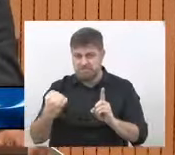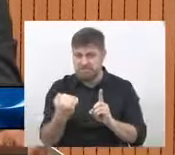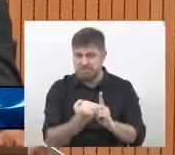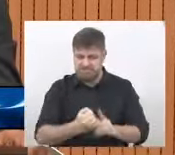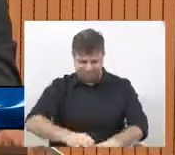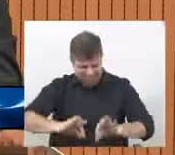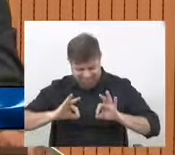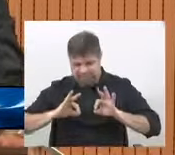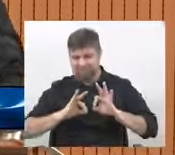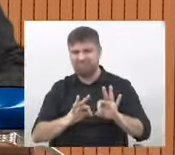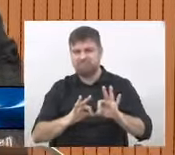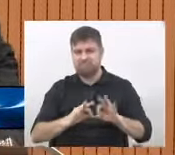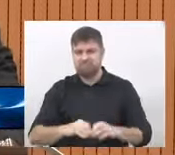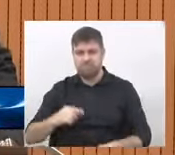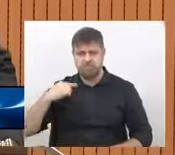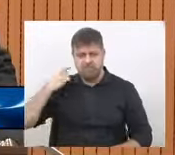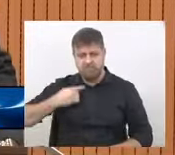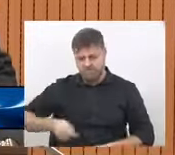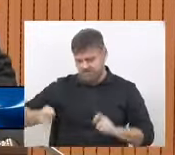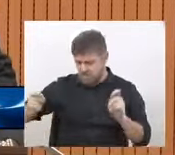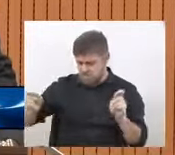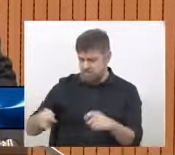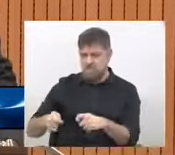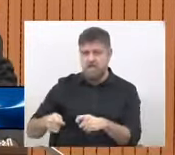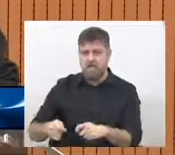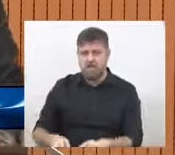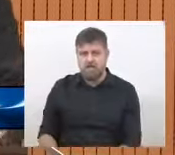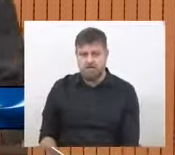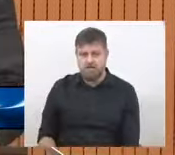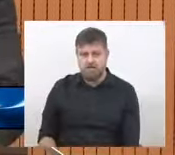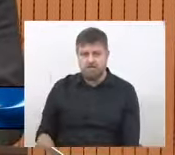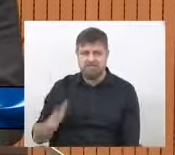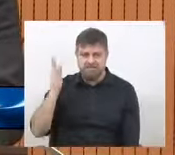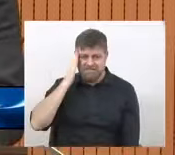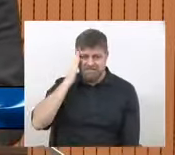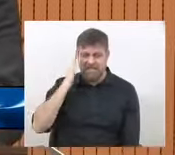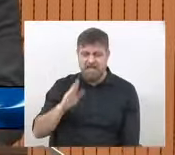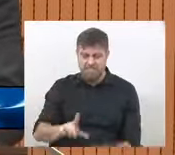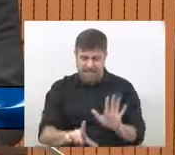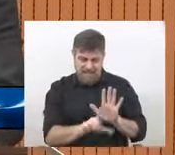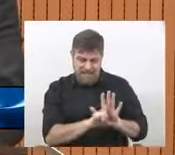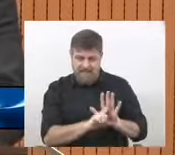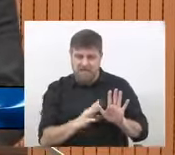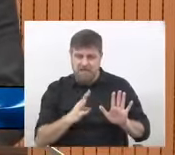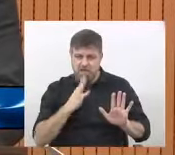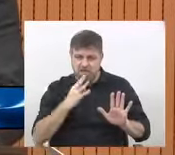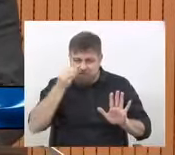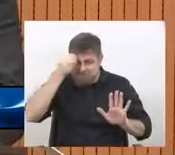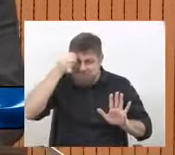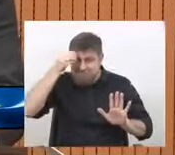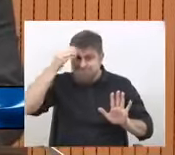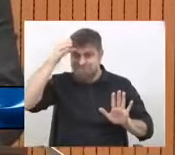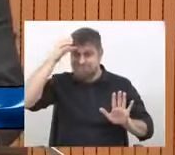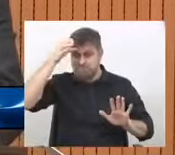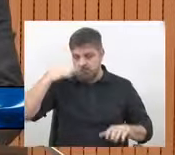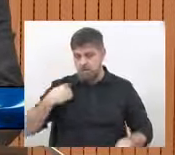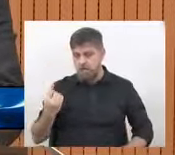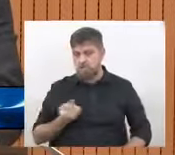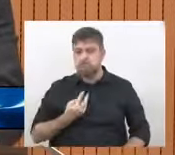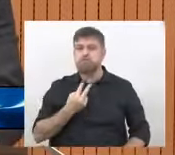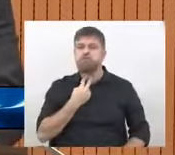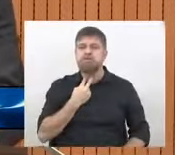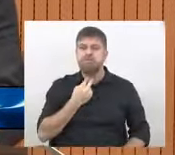porque o advogado tem essa condição, sim. Ele sabe, ele conhece a lei, e nós nunca podemos